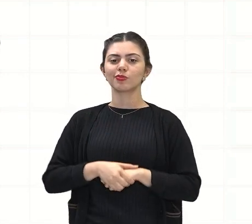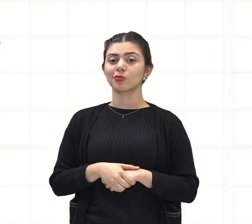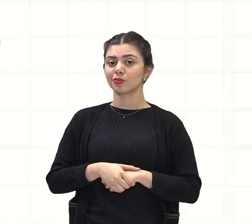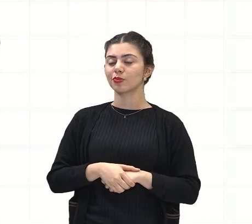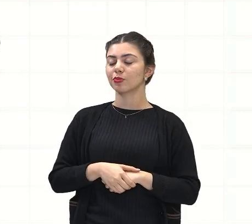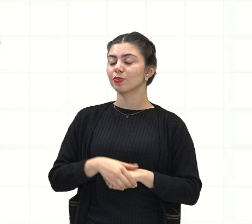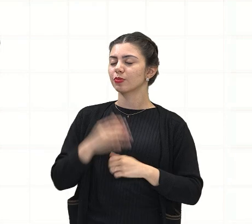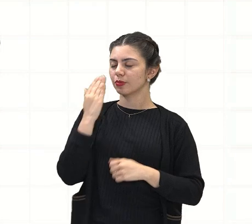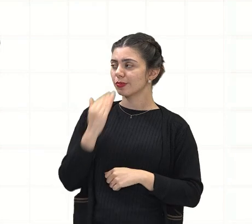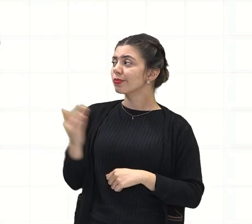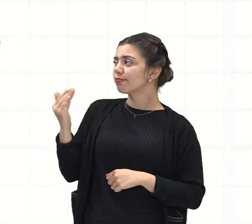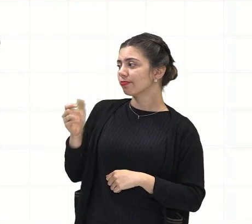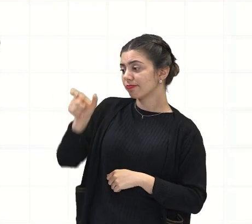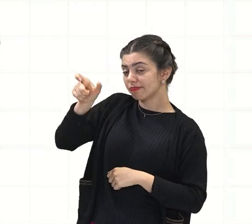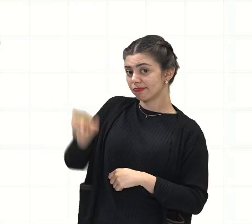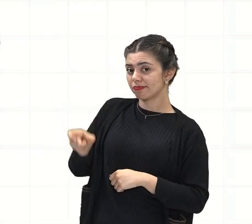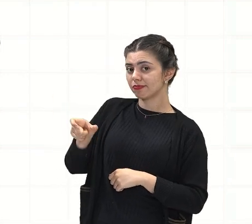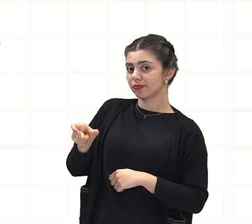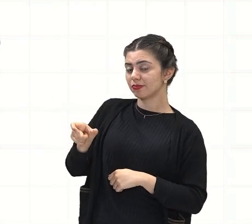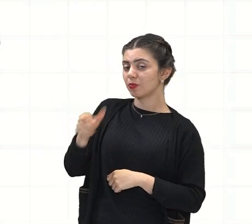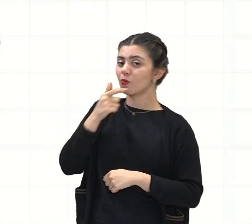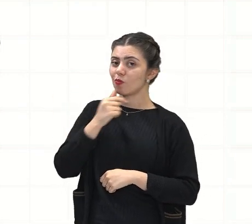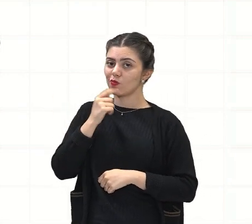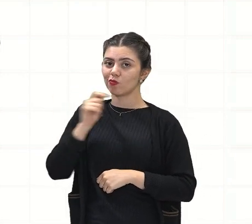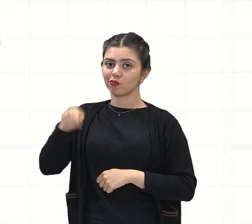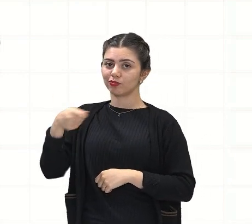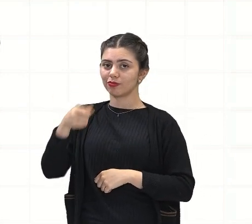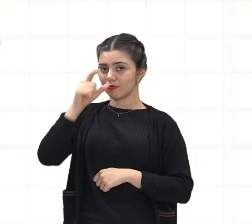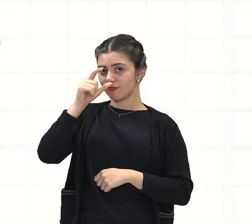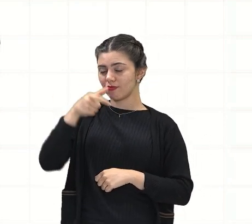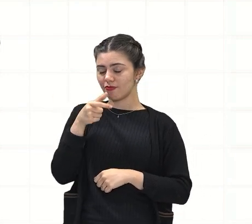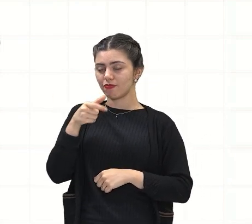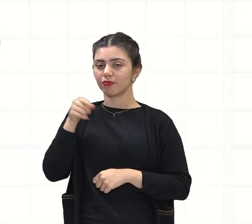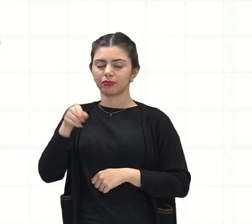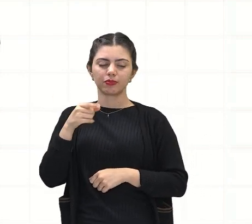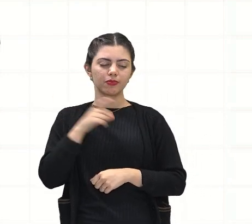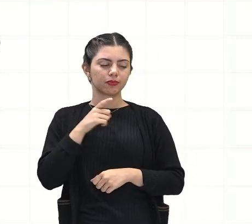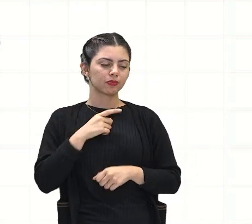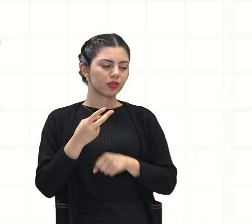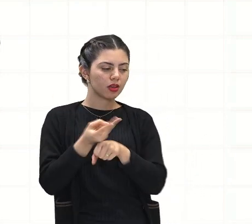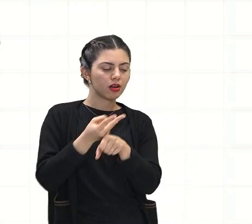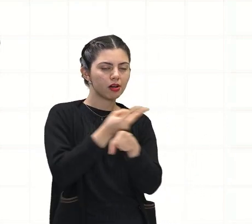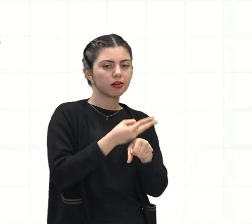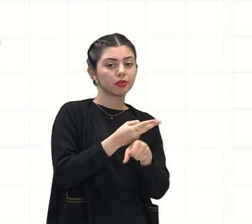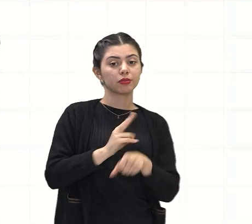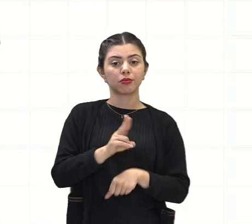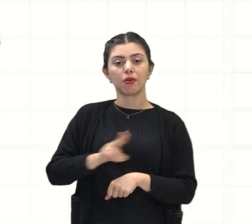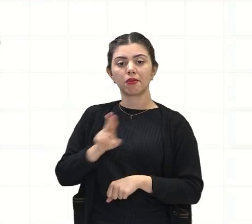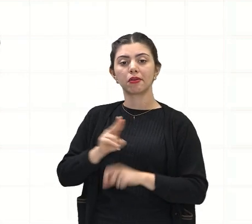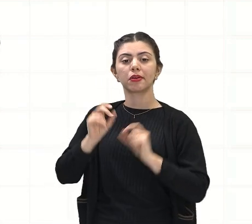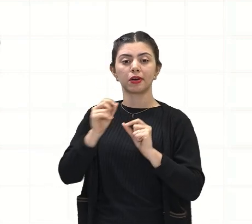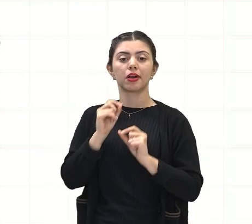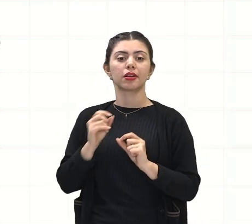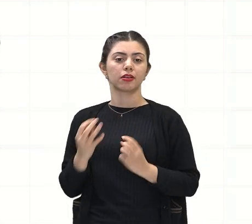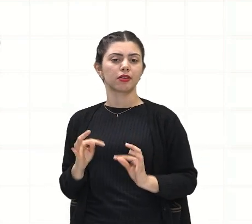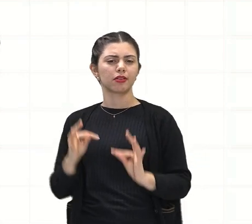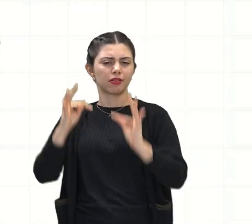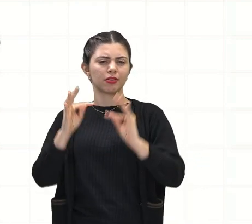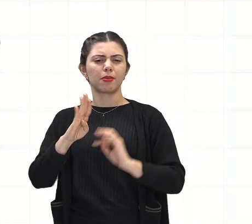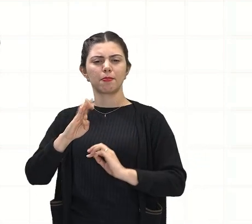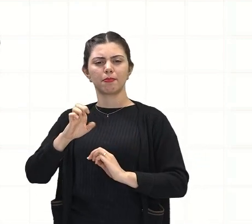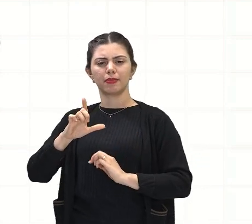esse personagem, o Cristóvão Colombo. Utilizando de tecnologia bélica, olha